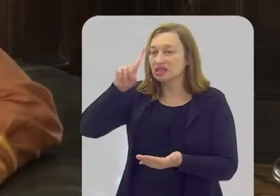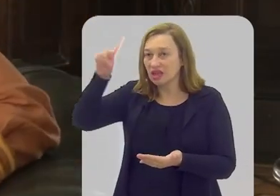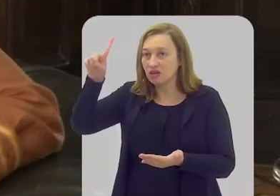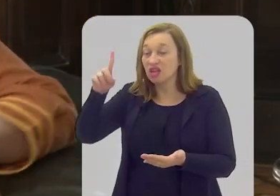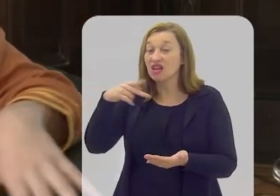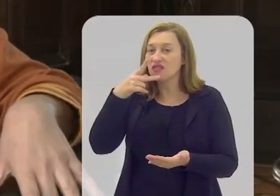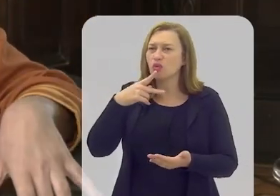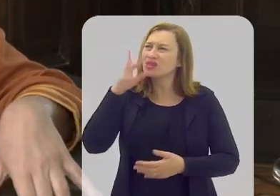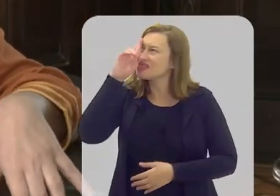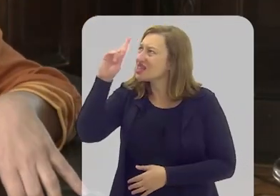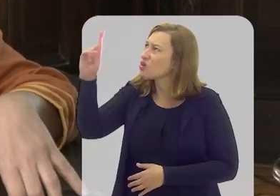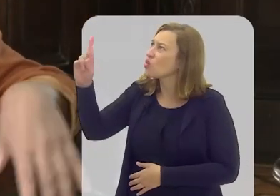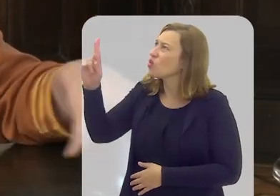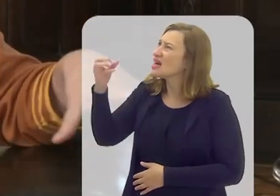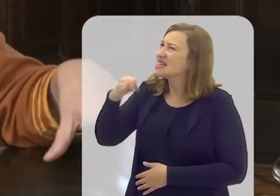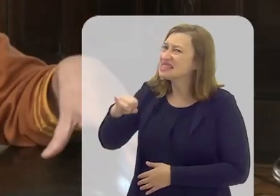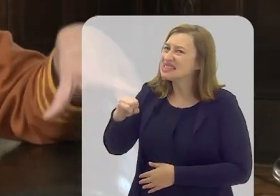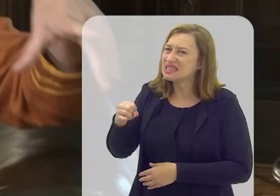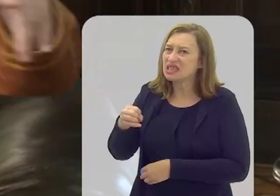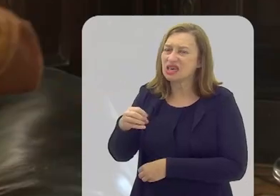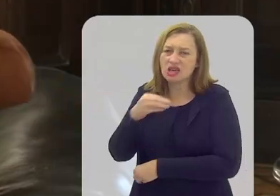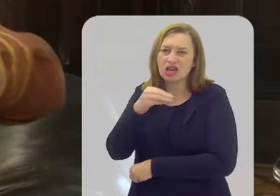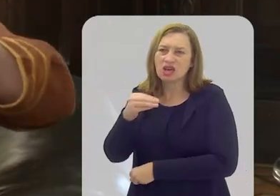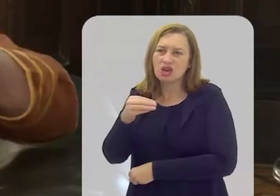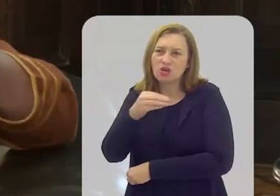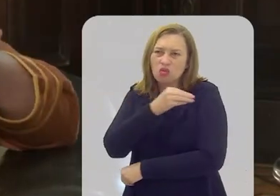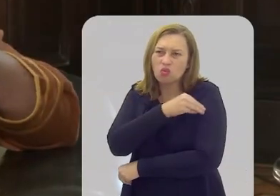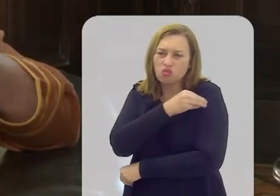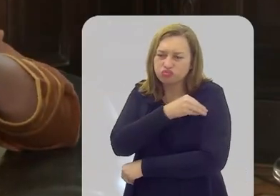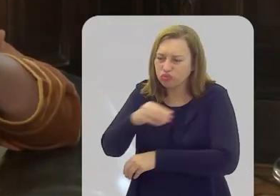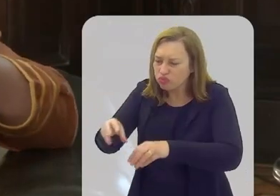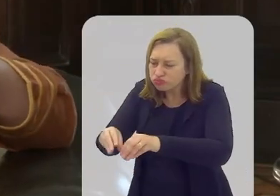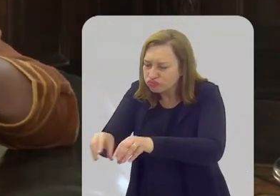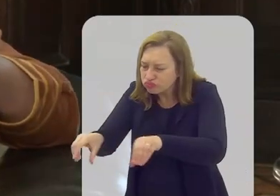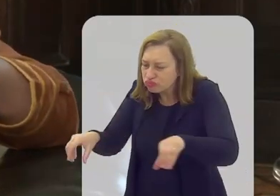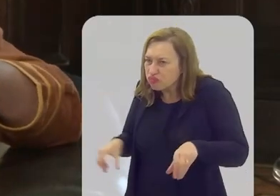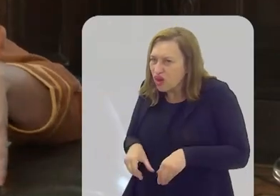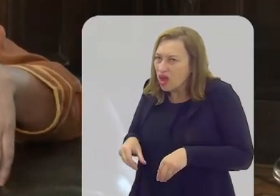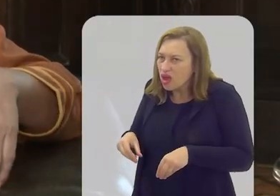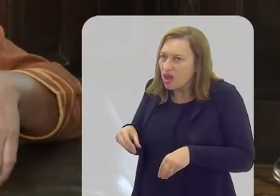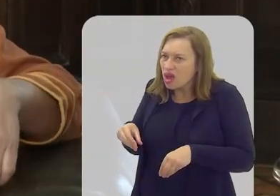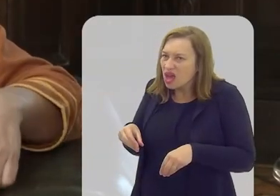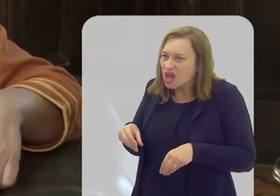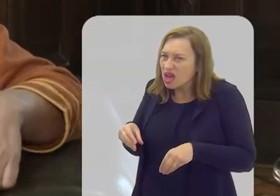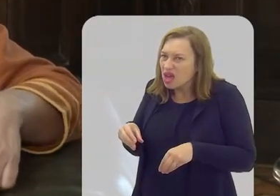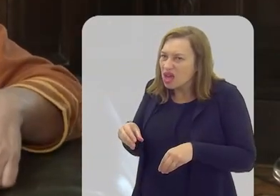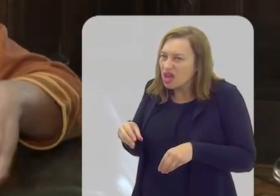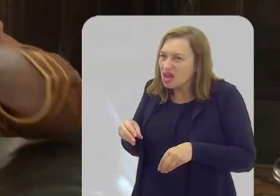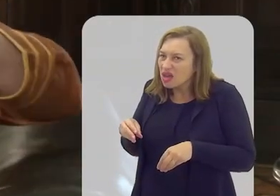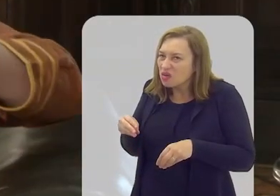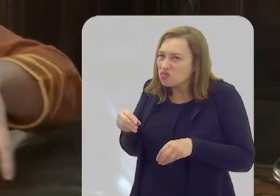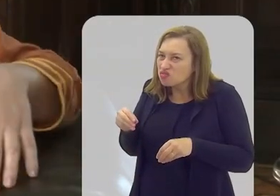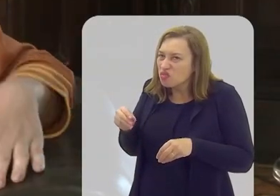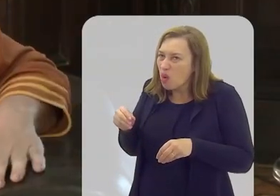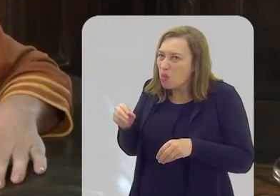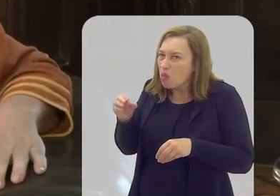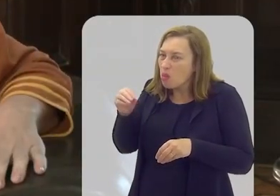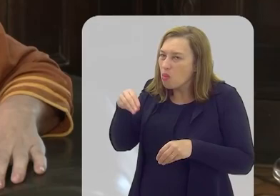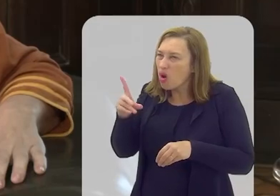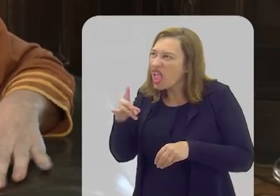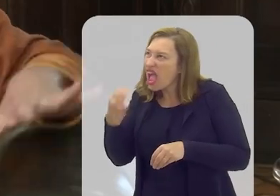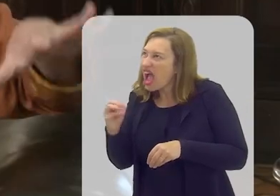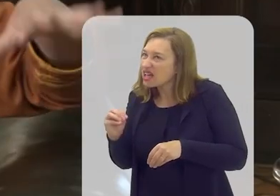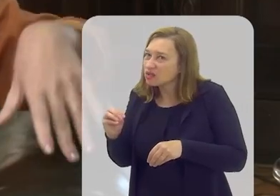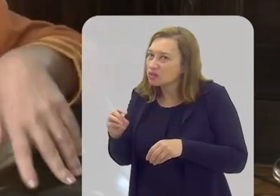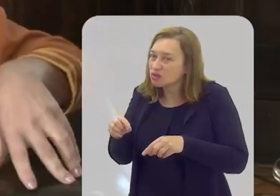resumir. Ele fala assim, Senhor, se o algodão estiver molhado e em volta estiver seco na terra, é porque a gente vai ganhar a